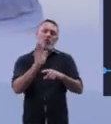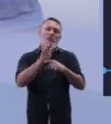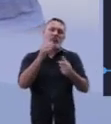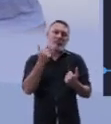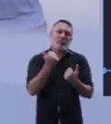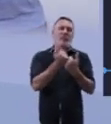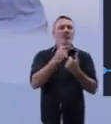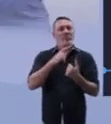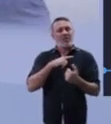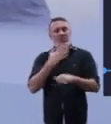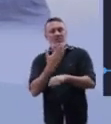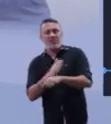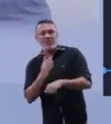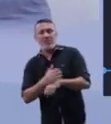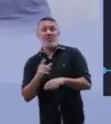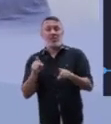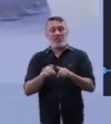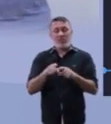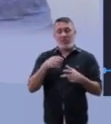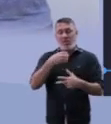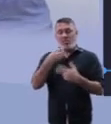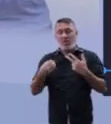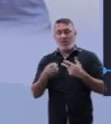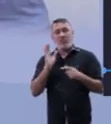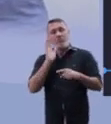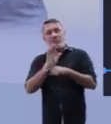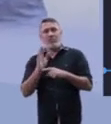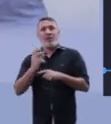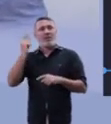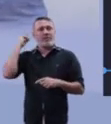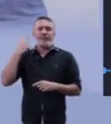sua escola, um amparo nosso enquanto